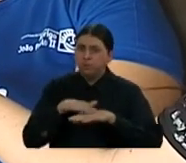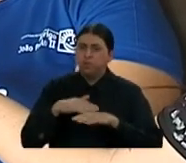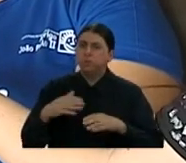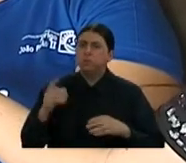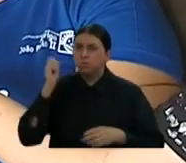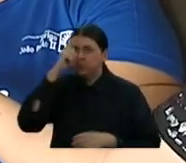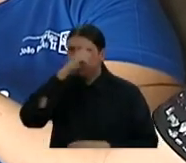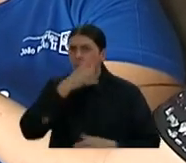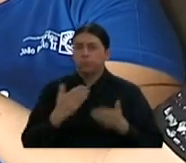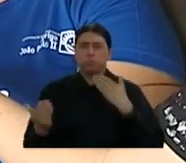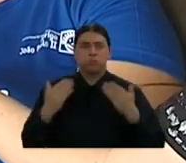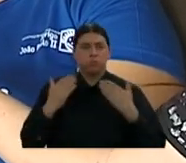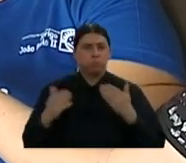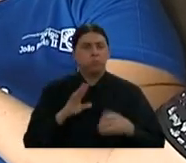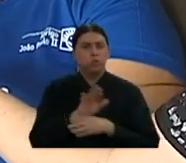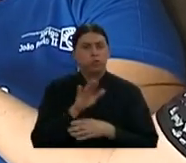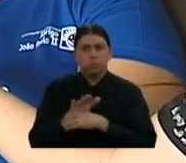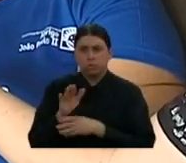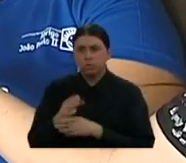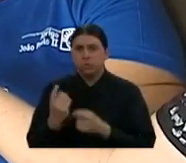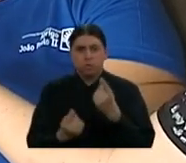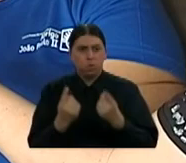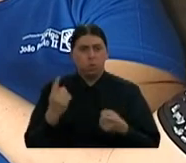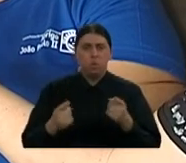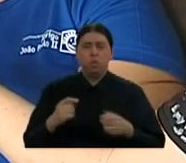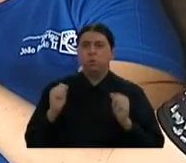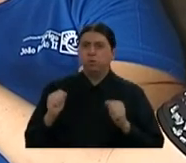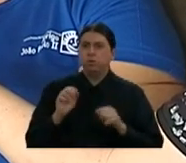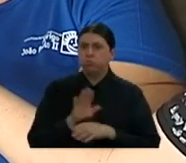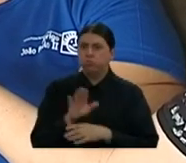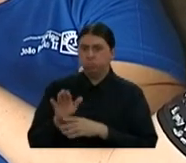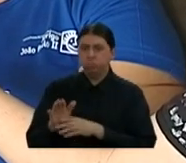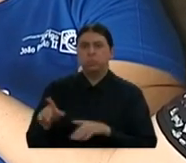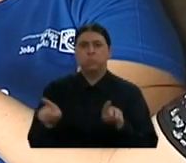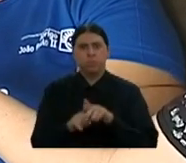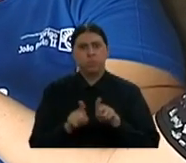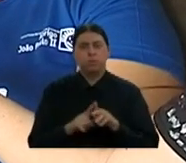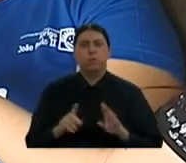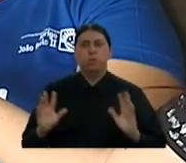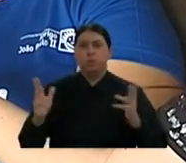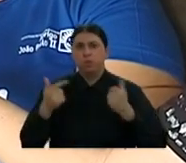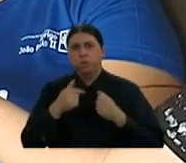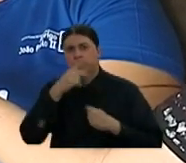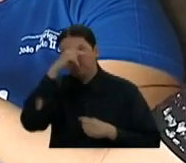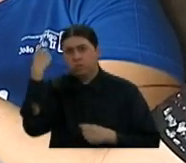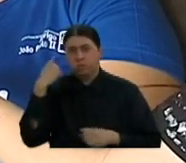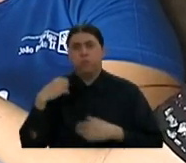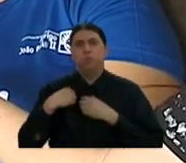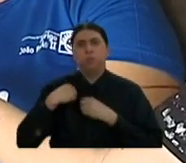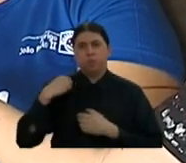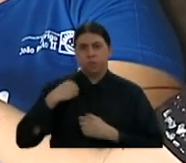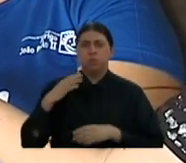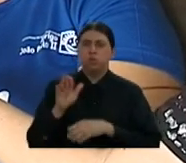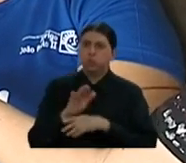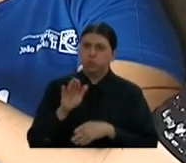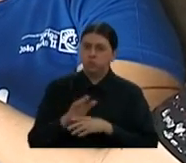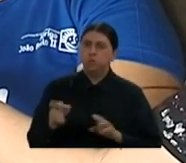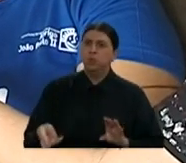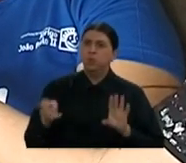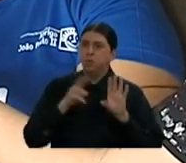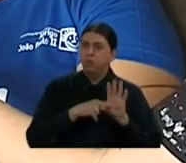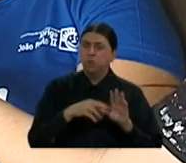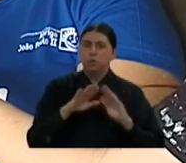mais gente sempre está lhe ajudando no que ele pode ter pessoas que também ajudam um ex-voluntário inventado pelo reforço escolar